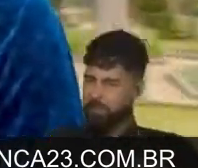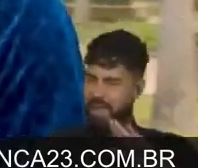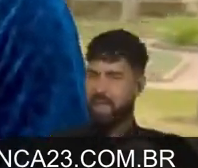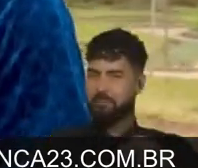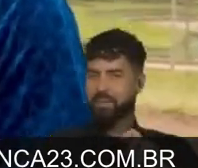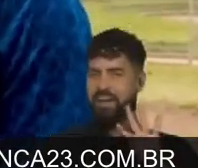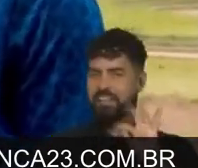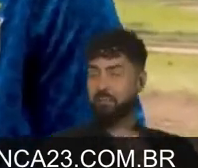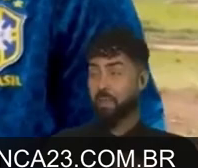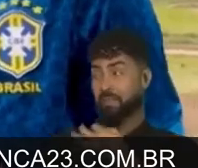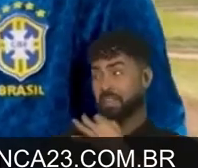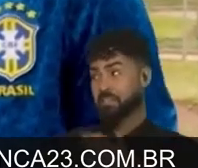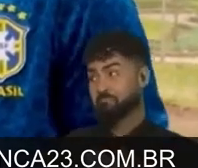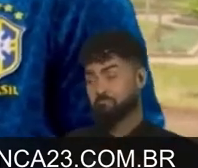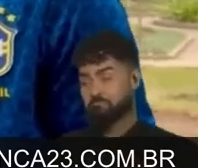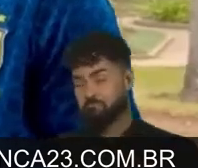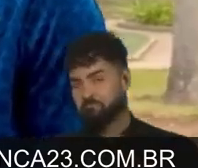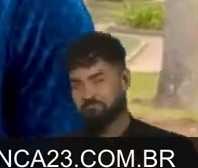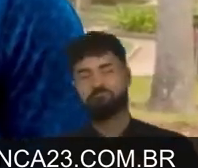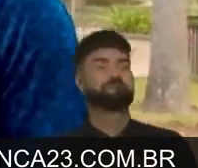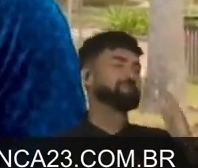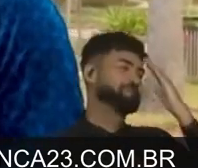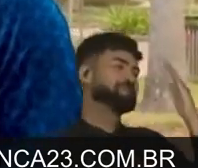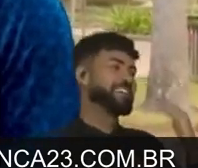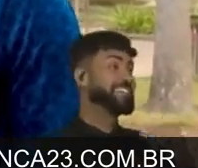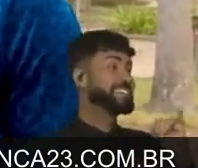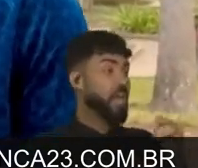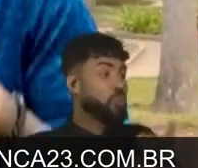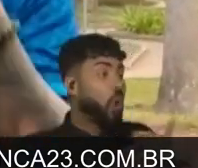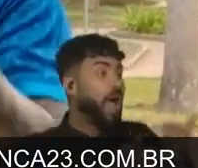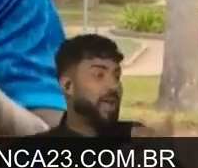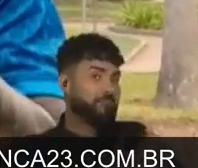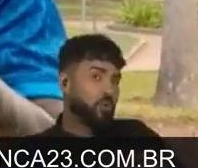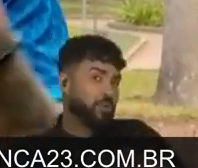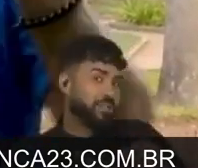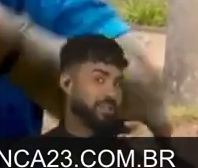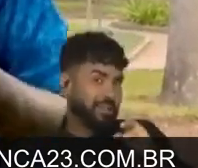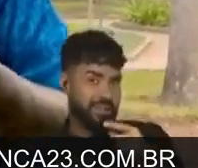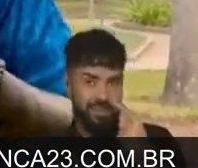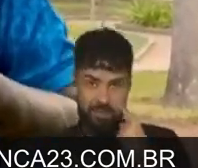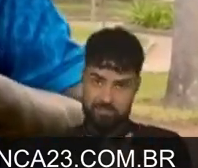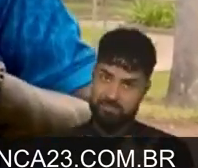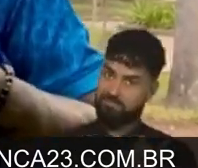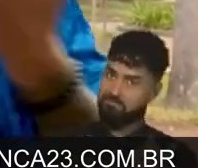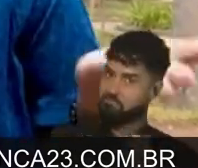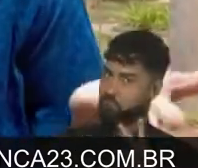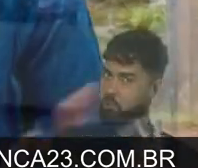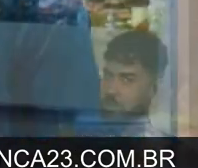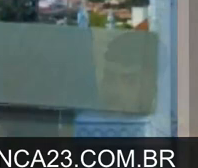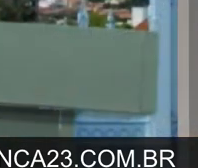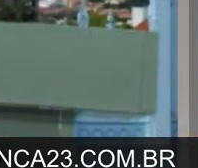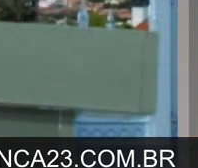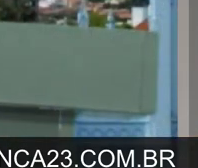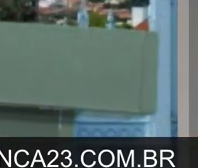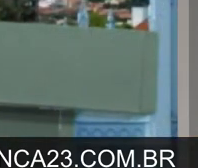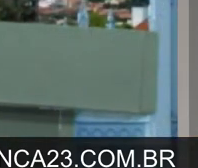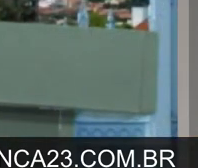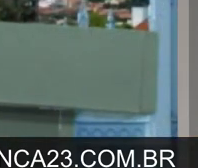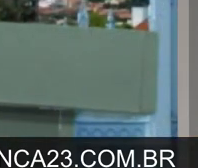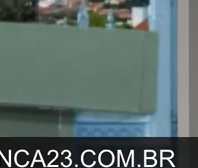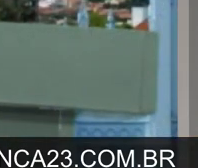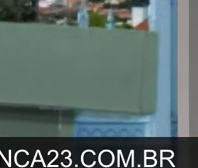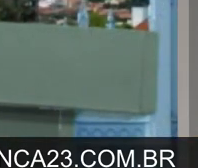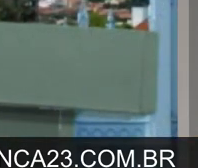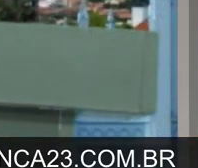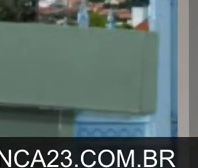Raquel. Obrigada pela participação. Então, gente, já sabe, se quiserem trocar a figurinha do álbum da Copa do Mundo Feminina, só procurar a Raquel. Legal,